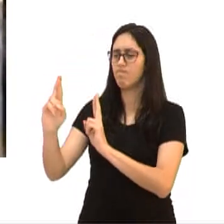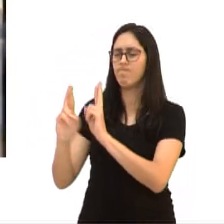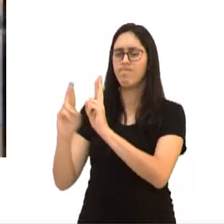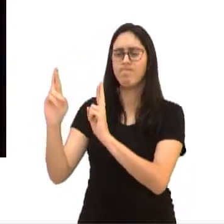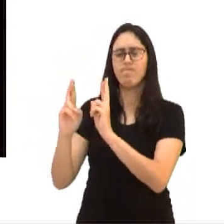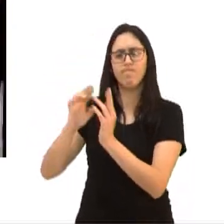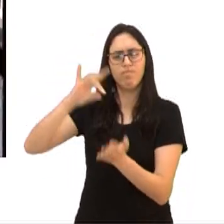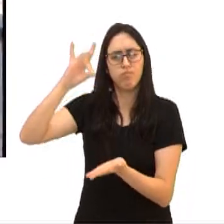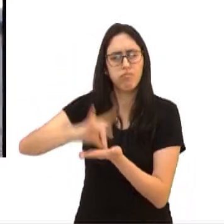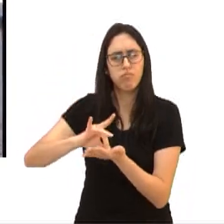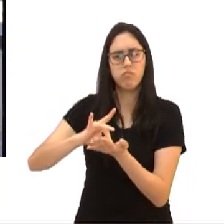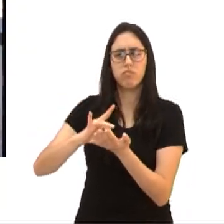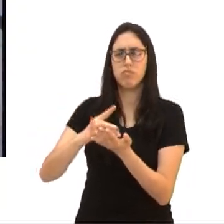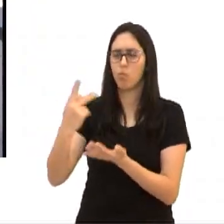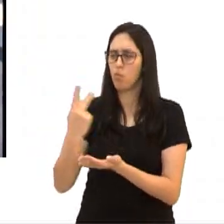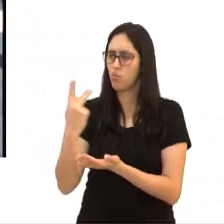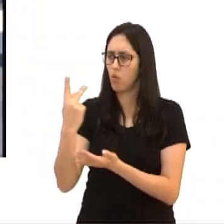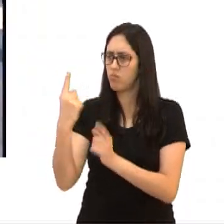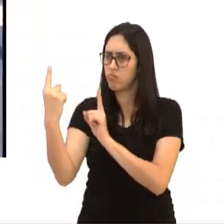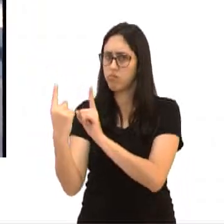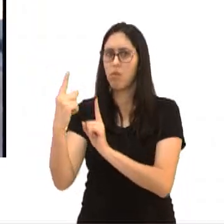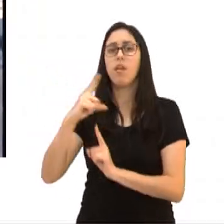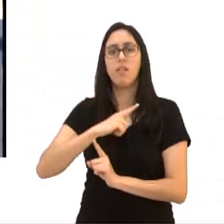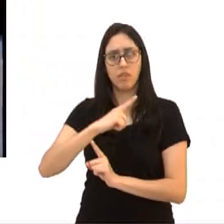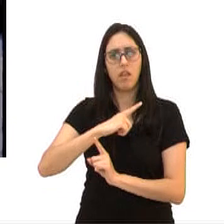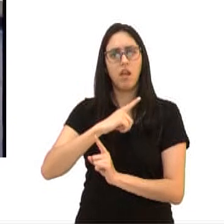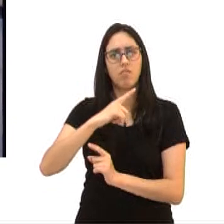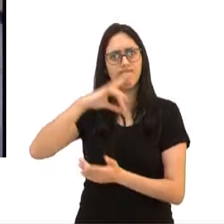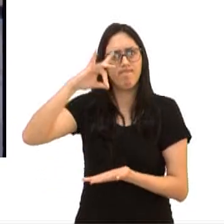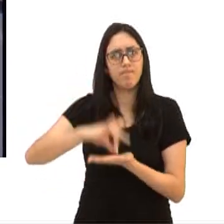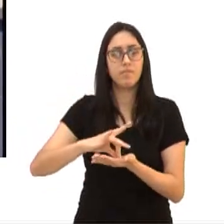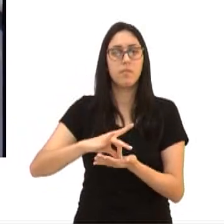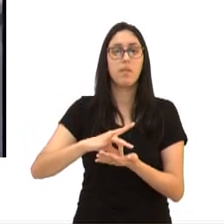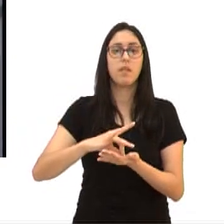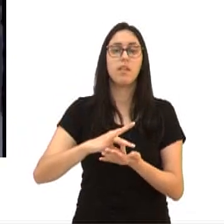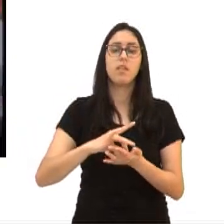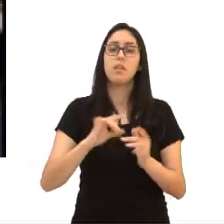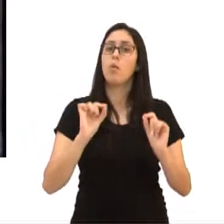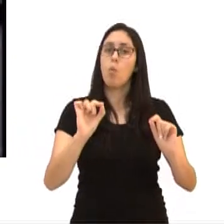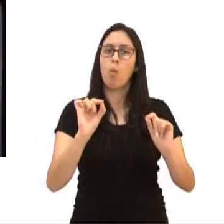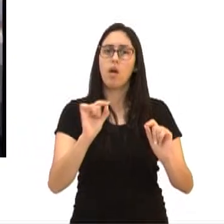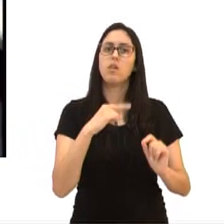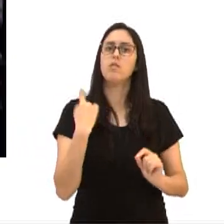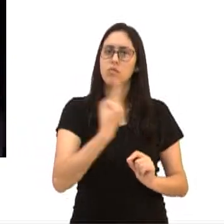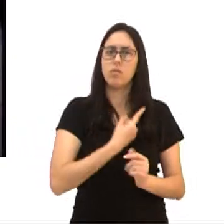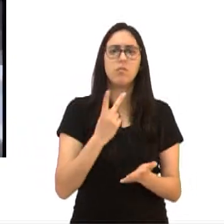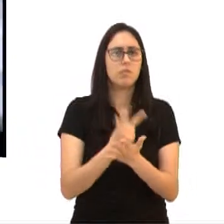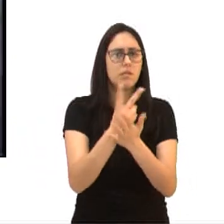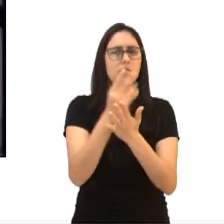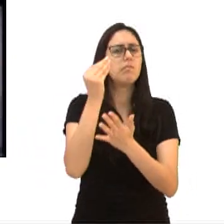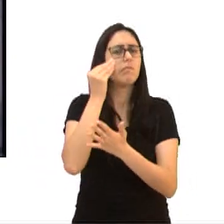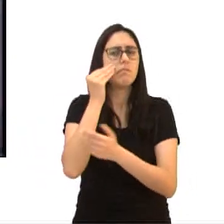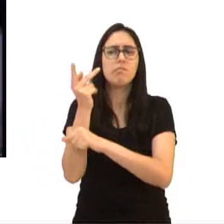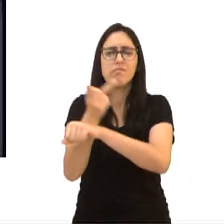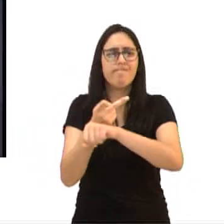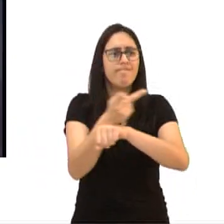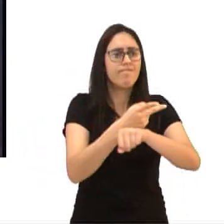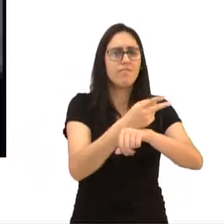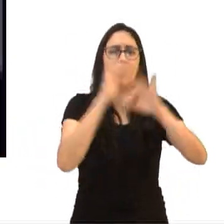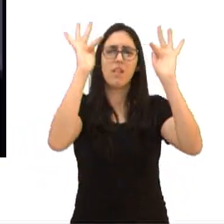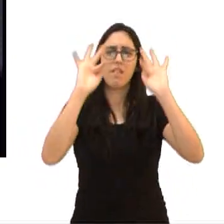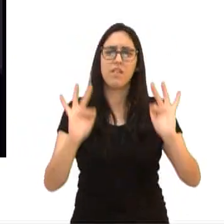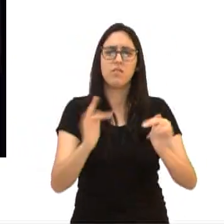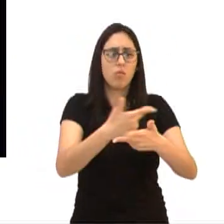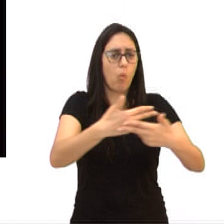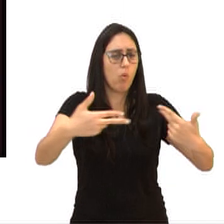Porém, devido a uma forte energia chamada Maya, estamos iludidos, incansavelmente buscando felicidade nas coisas que